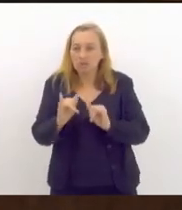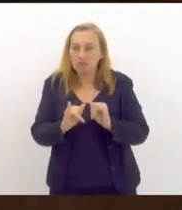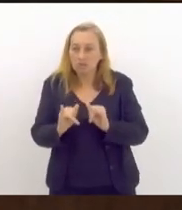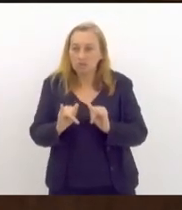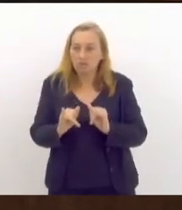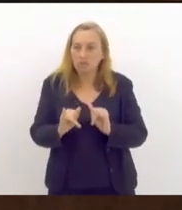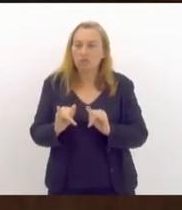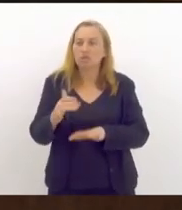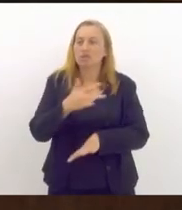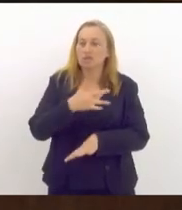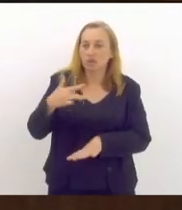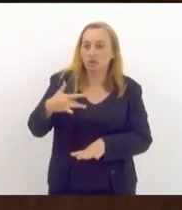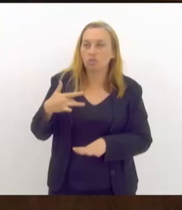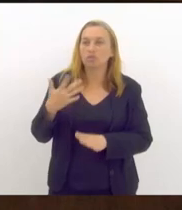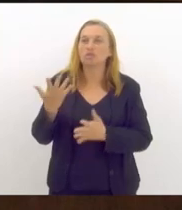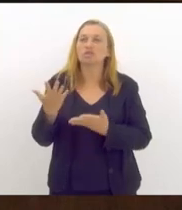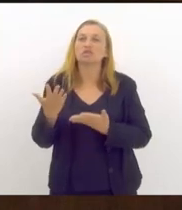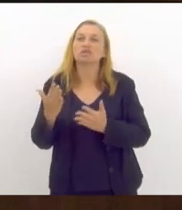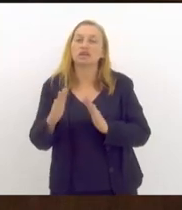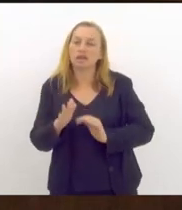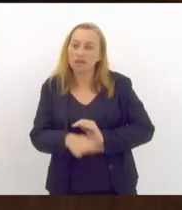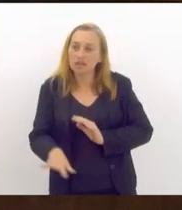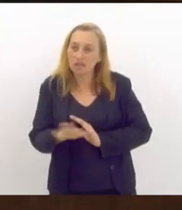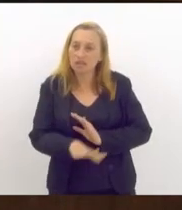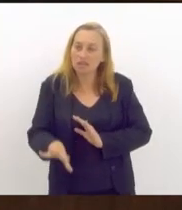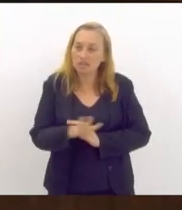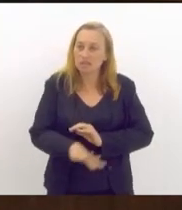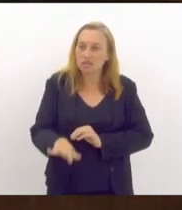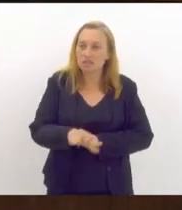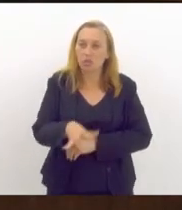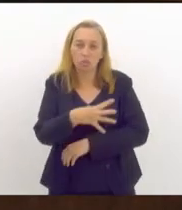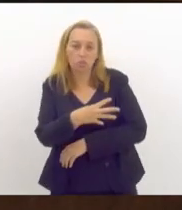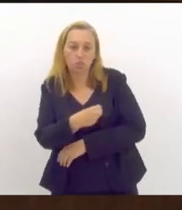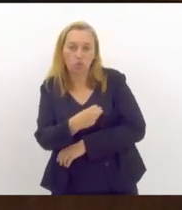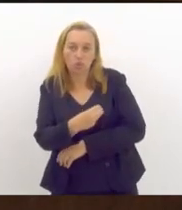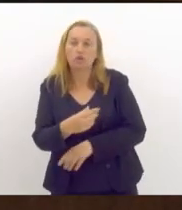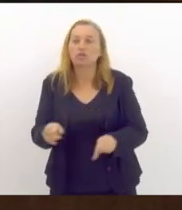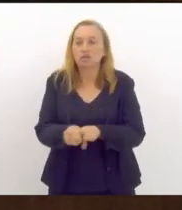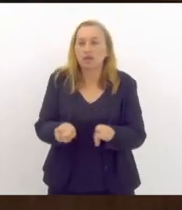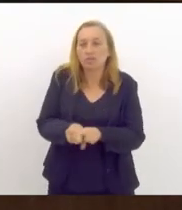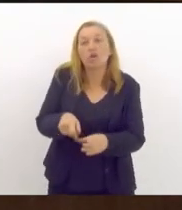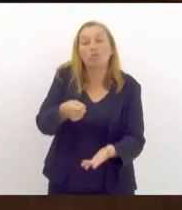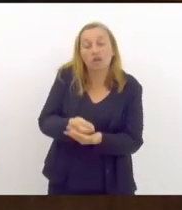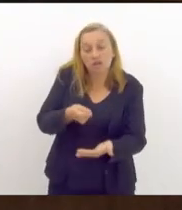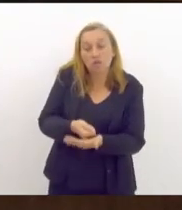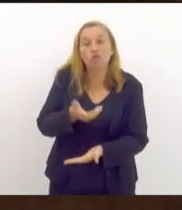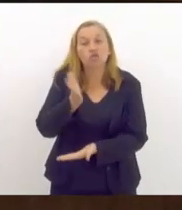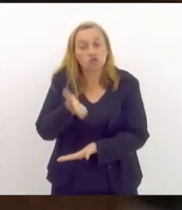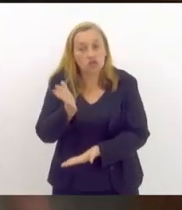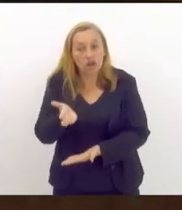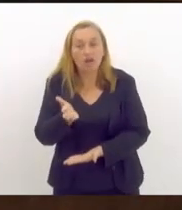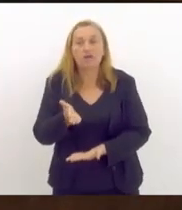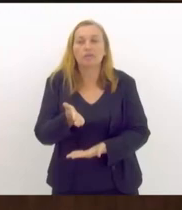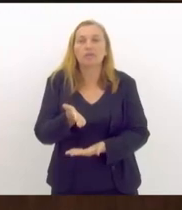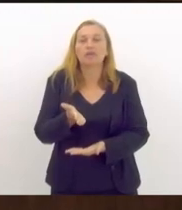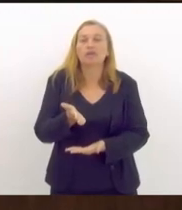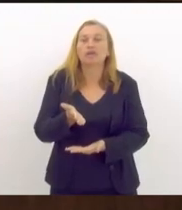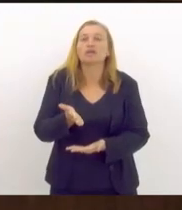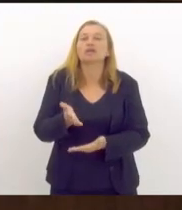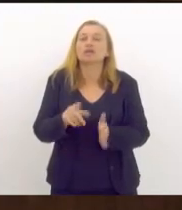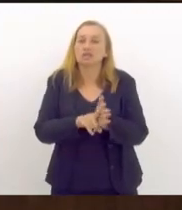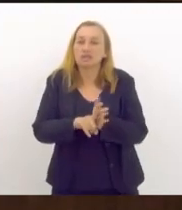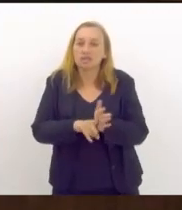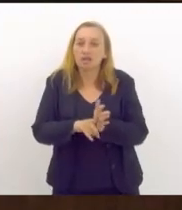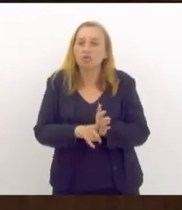de saúde da criança e do aleitamento materno de 2021 que também torna obrigatório já torna obrigatório esse execução desse exame